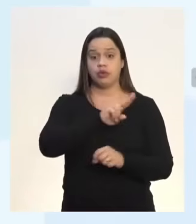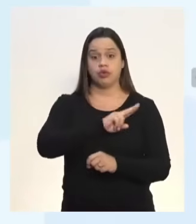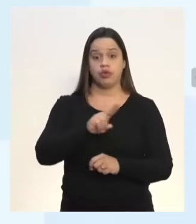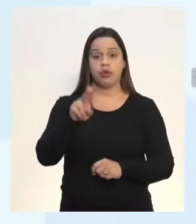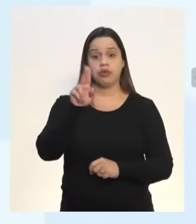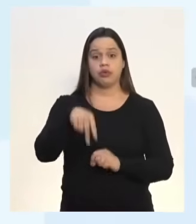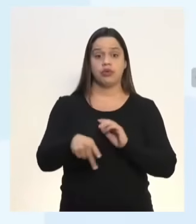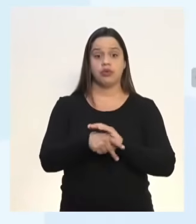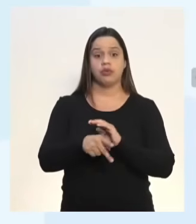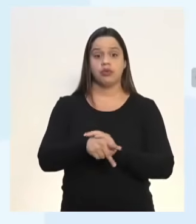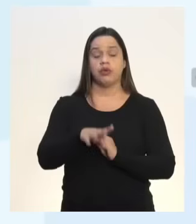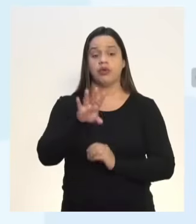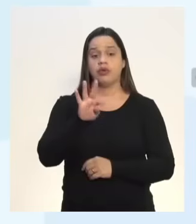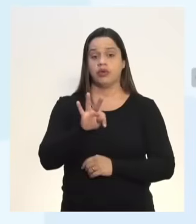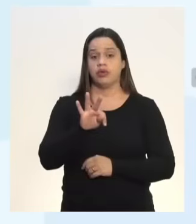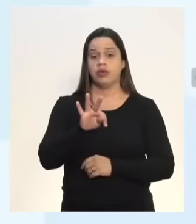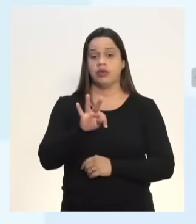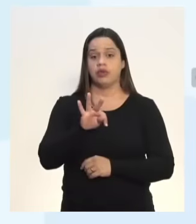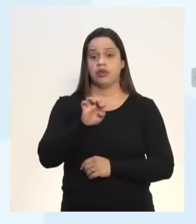um